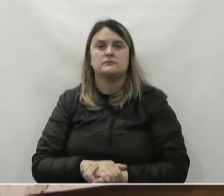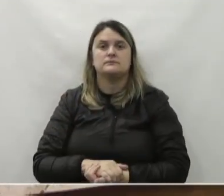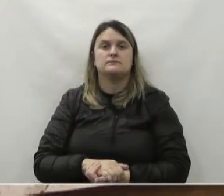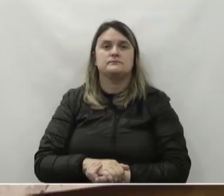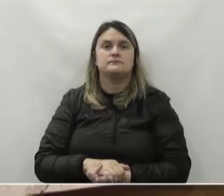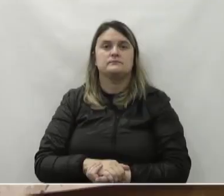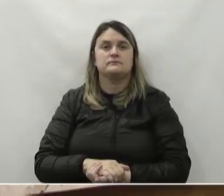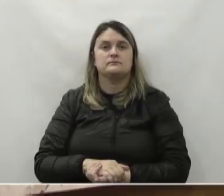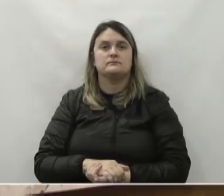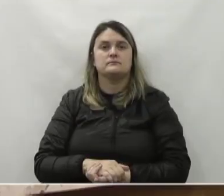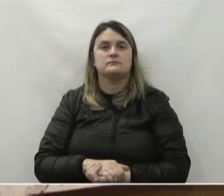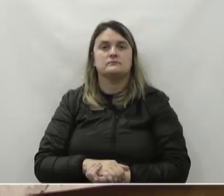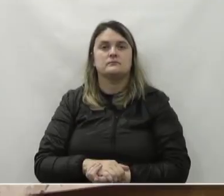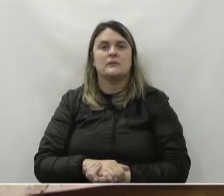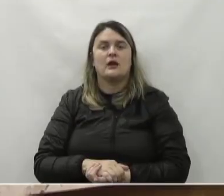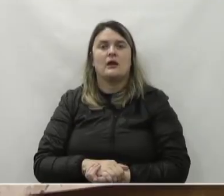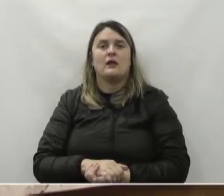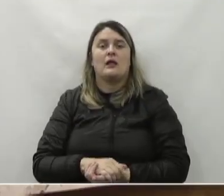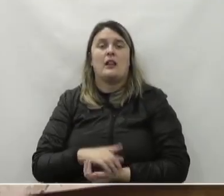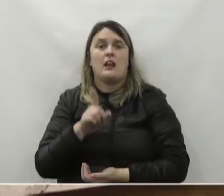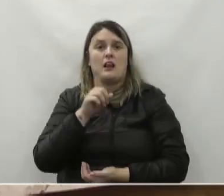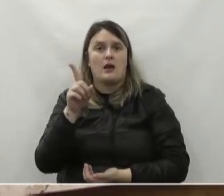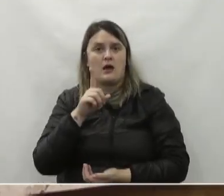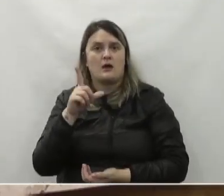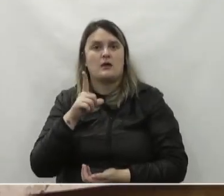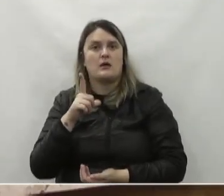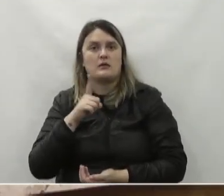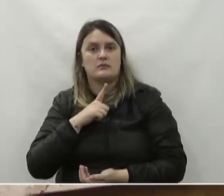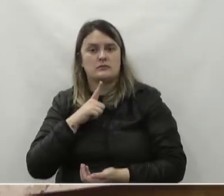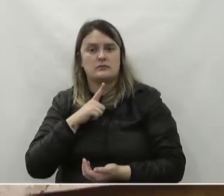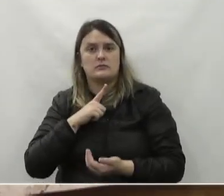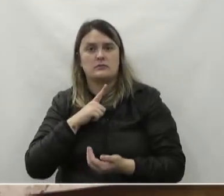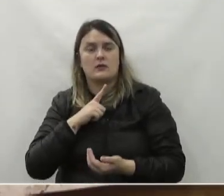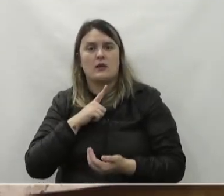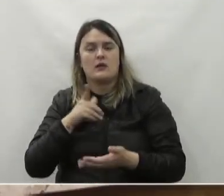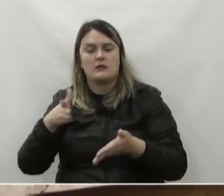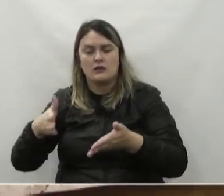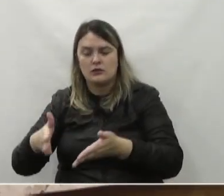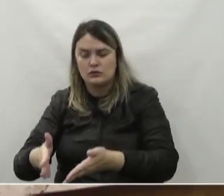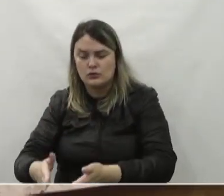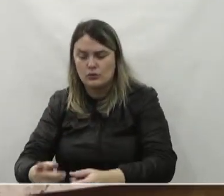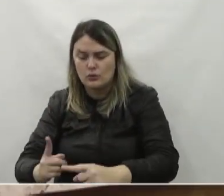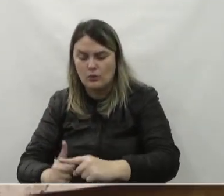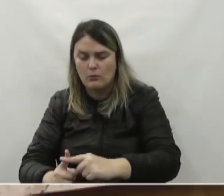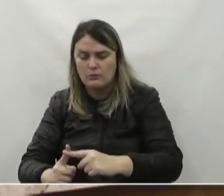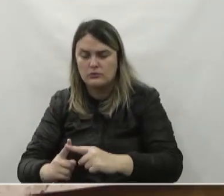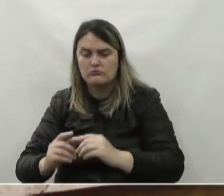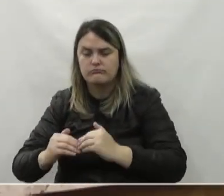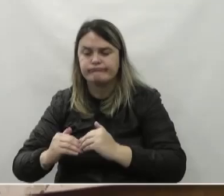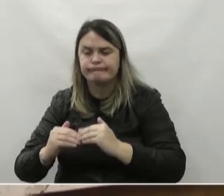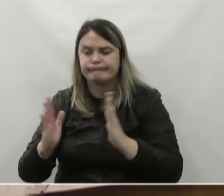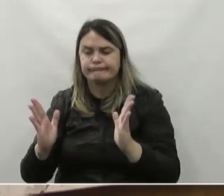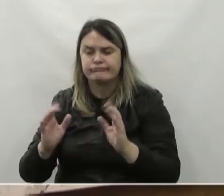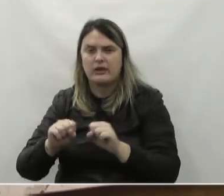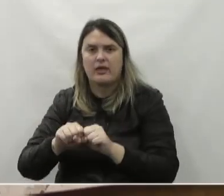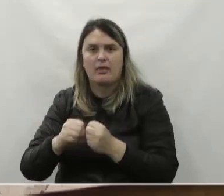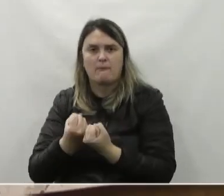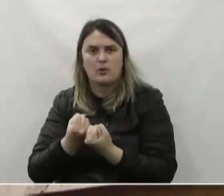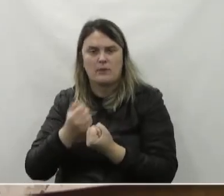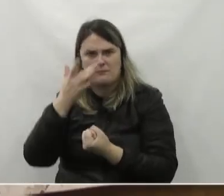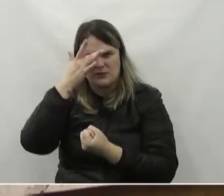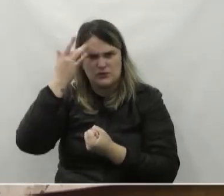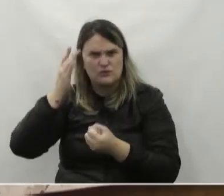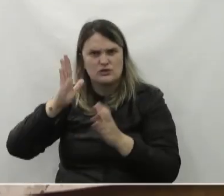Agora temos até túmulos abertos lá, aberto ao público lá. Já até espalharam fotos